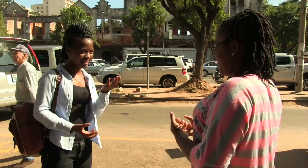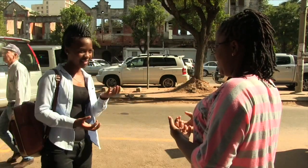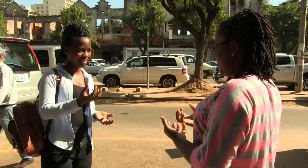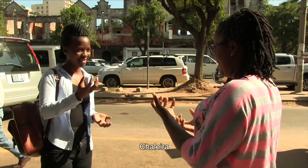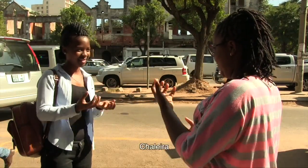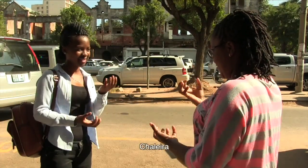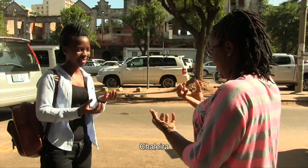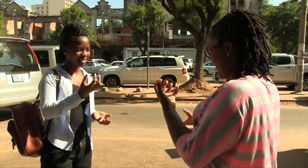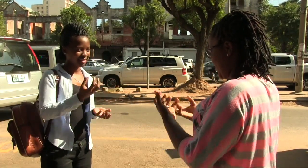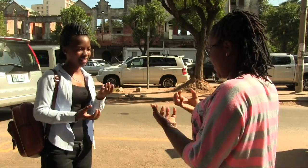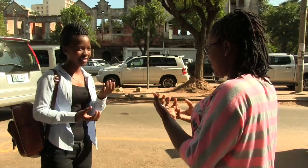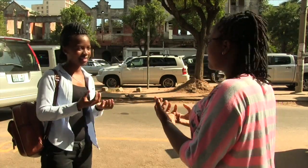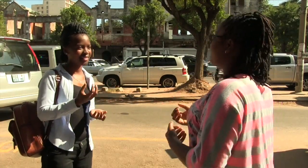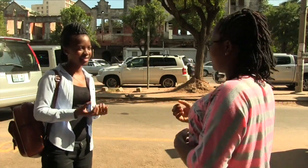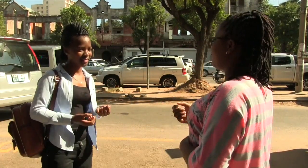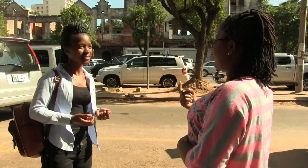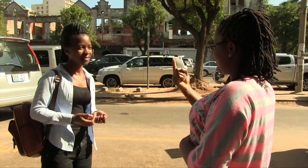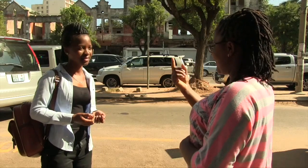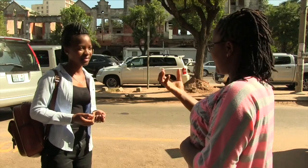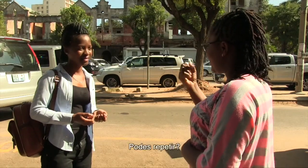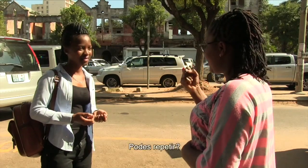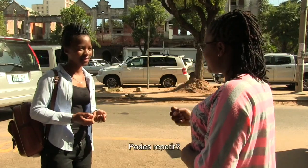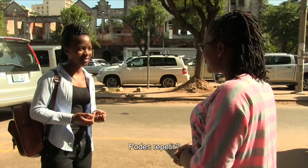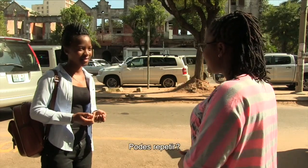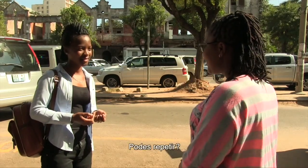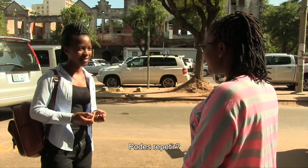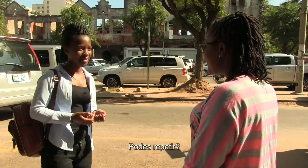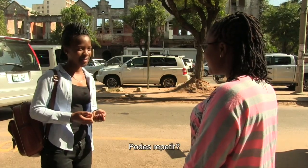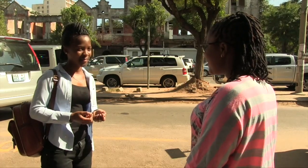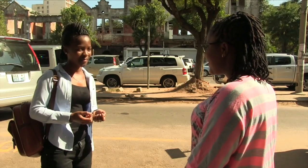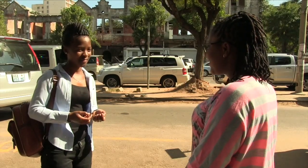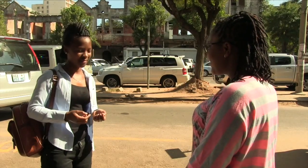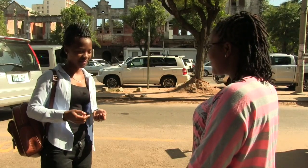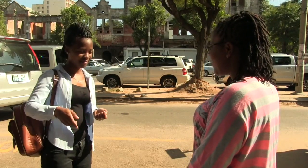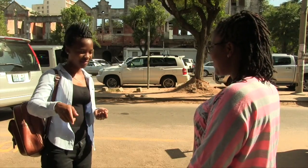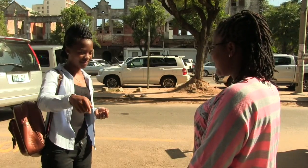Chaleira. Pode repetir?